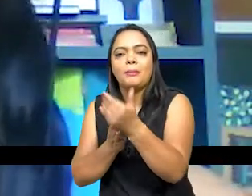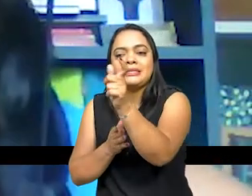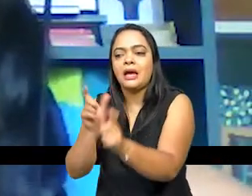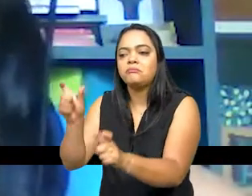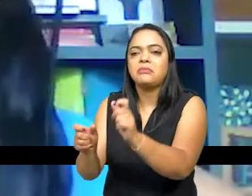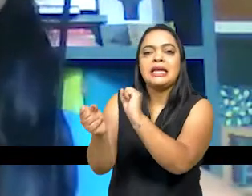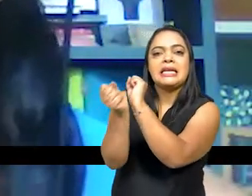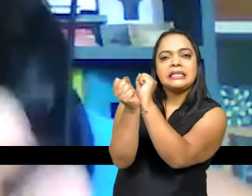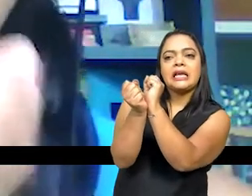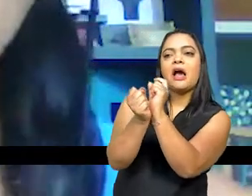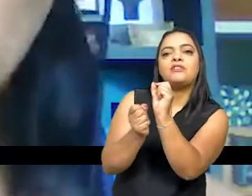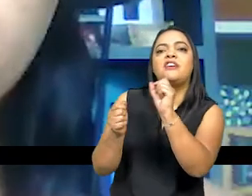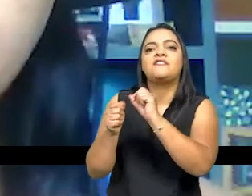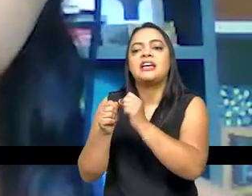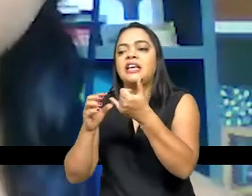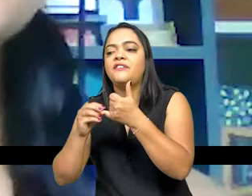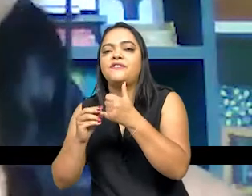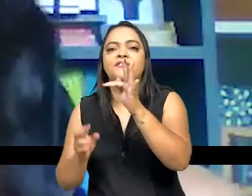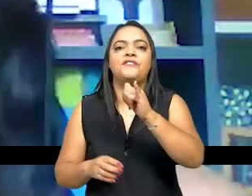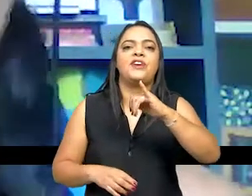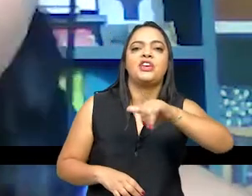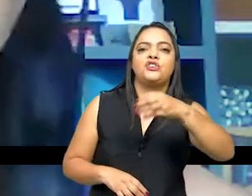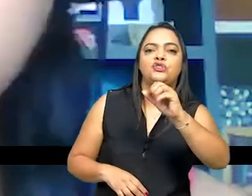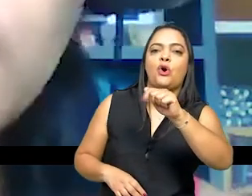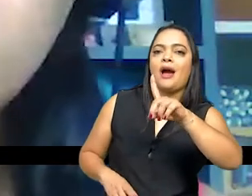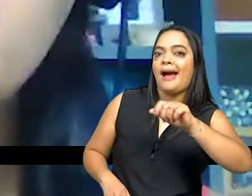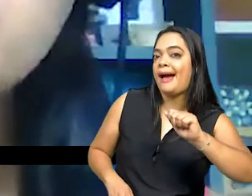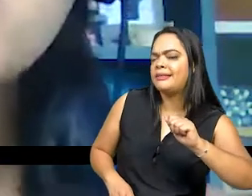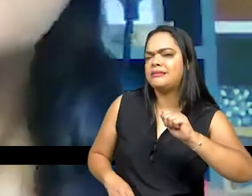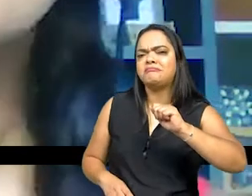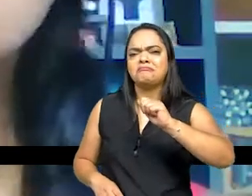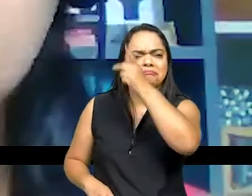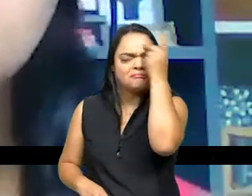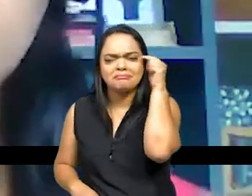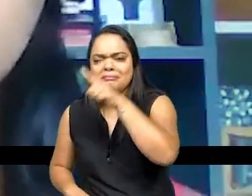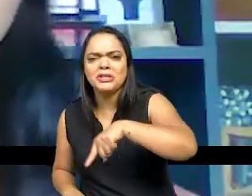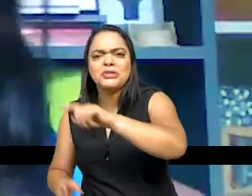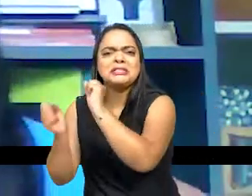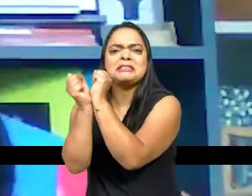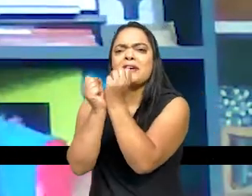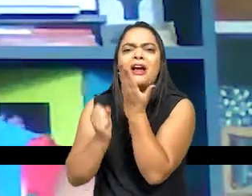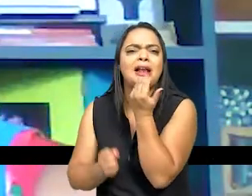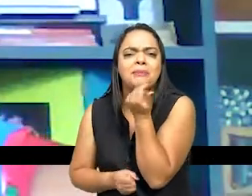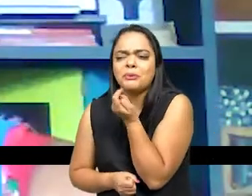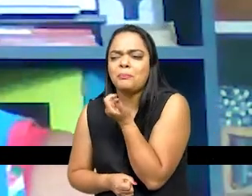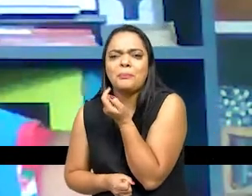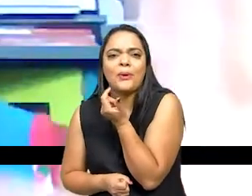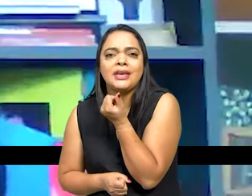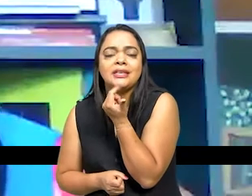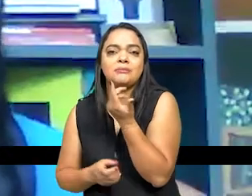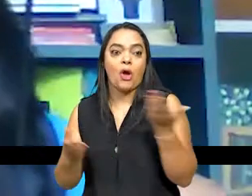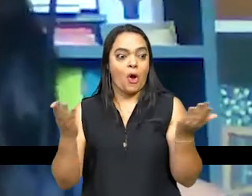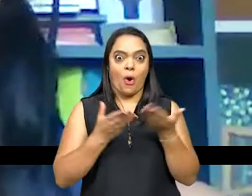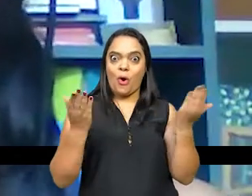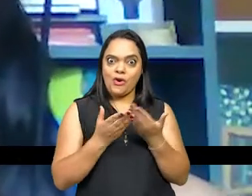sujeitos naqueles espaços insalubres e que, com pouquíssimo alimento, que fez com que a gente chegasse hoje na feijoada, que é